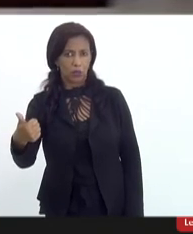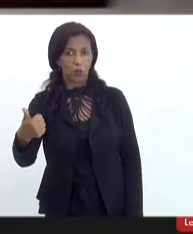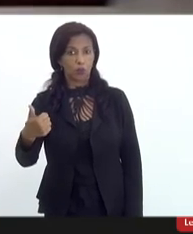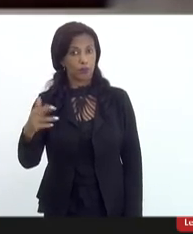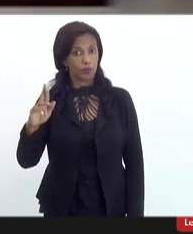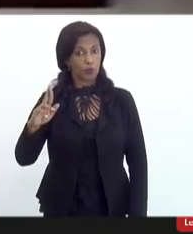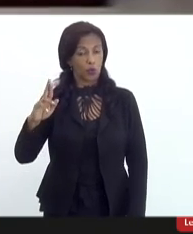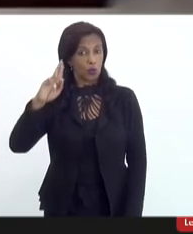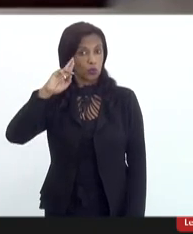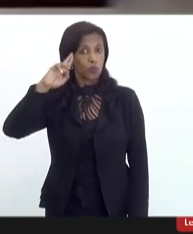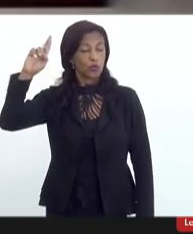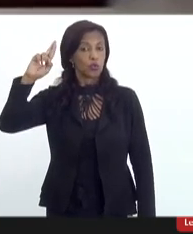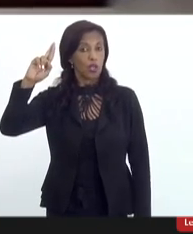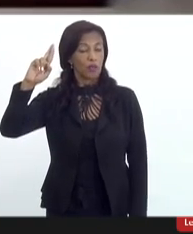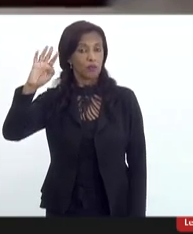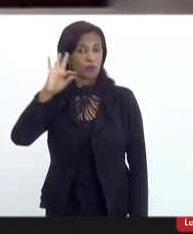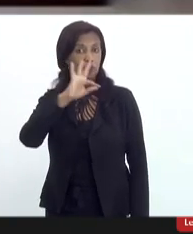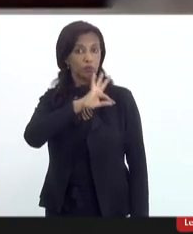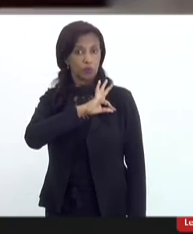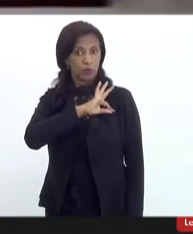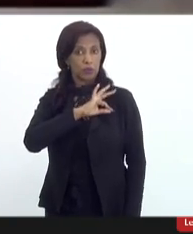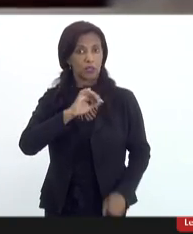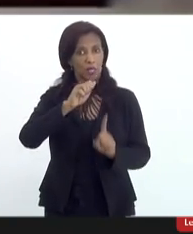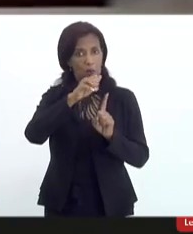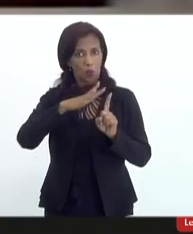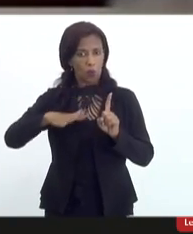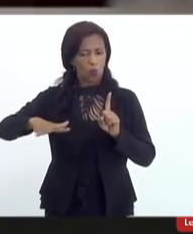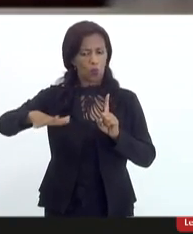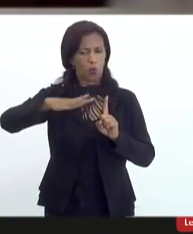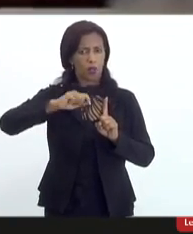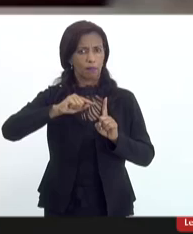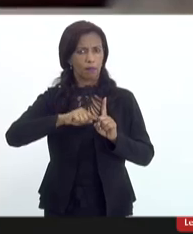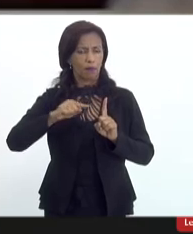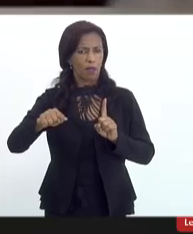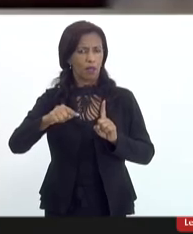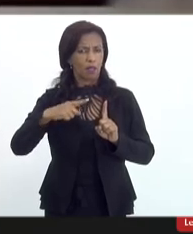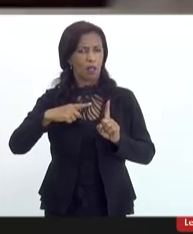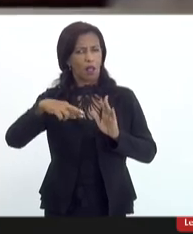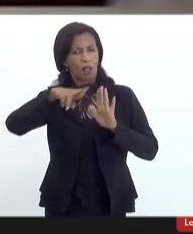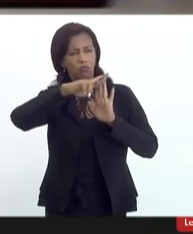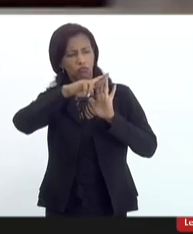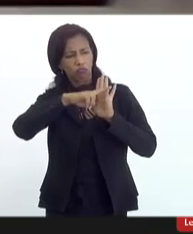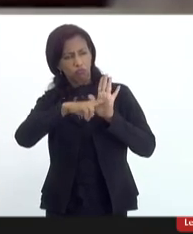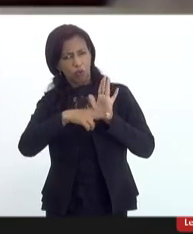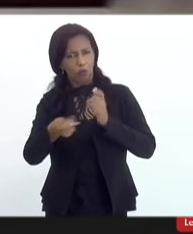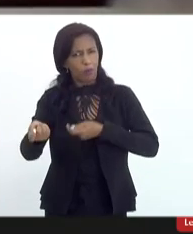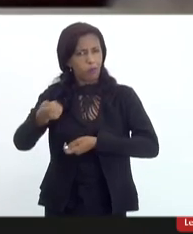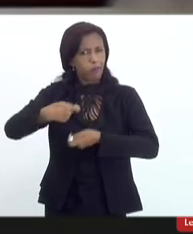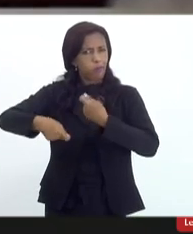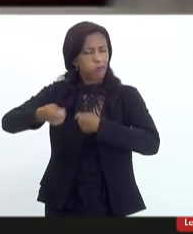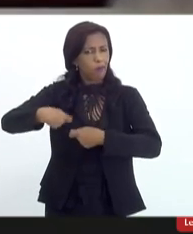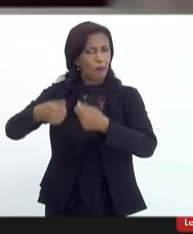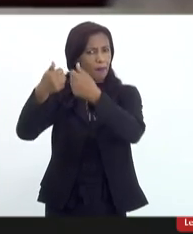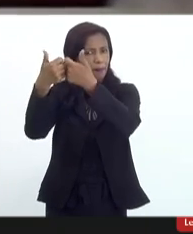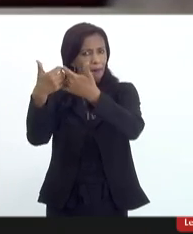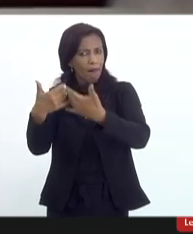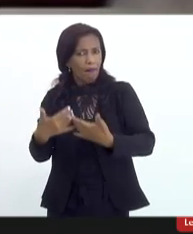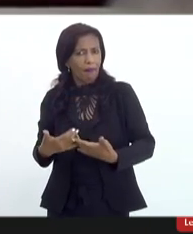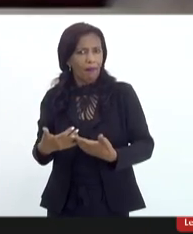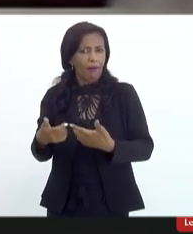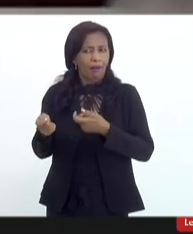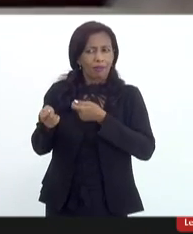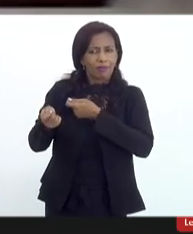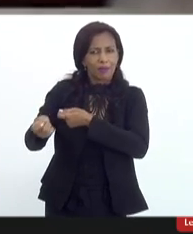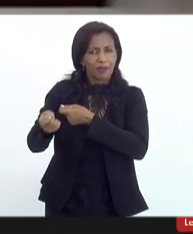polícia da então capital Guanabara se valeu de uma série de normas administrativas para justificar a tentativa